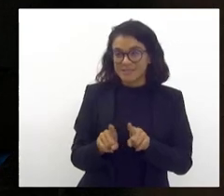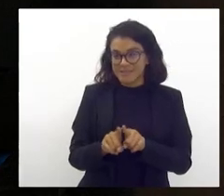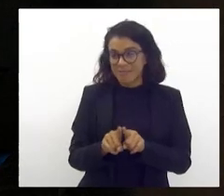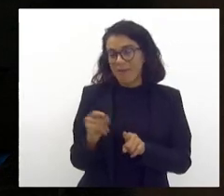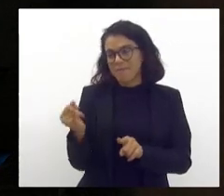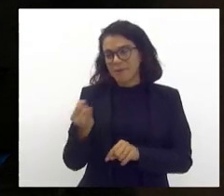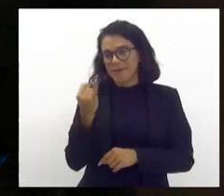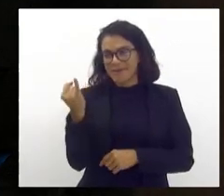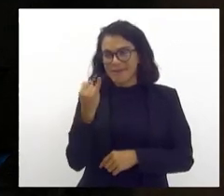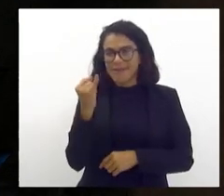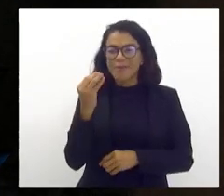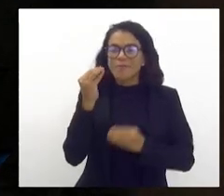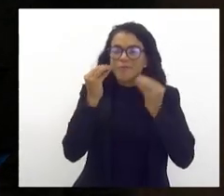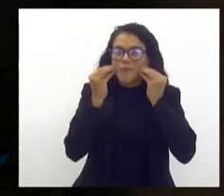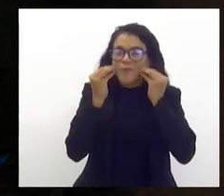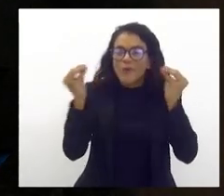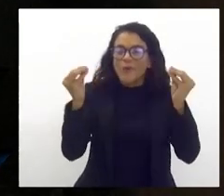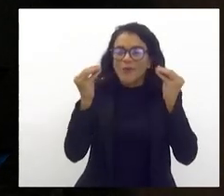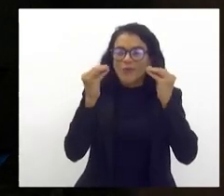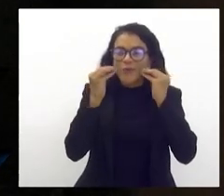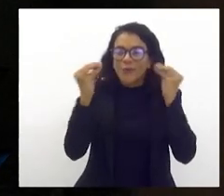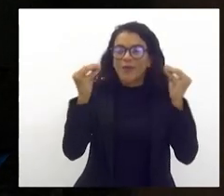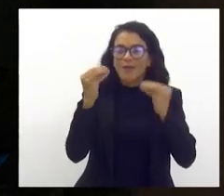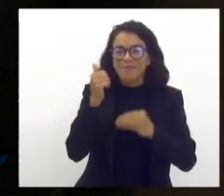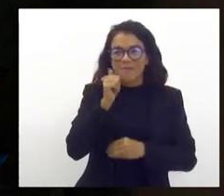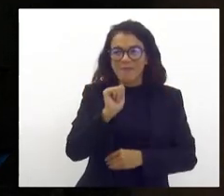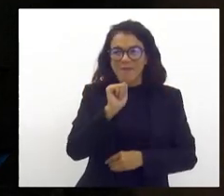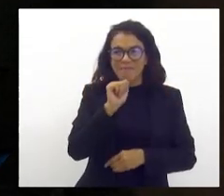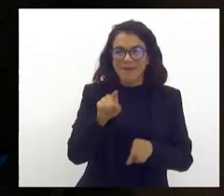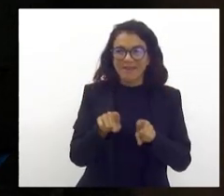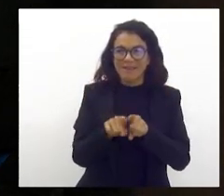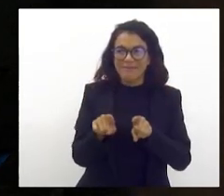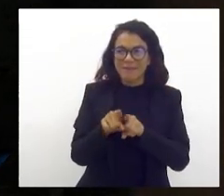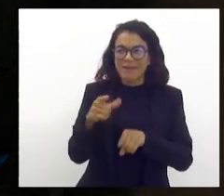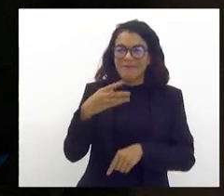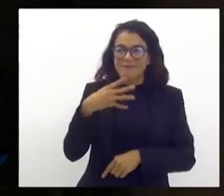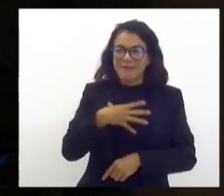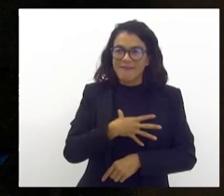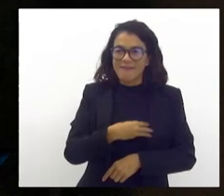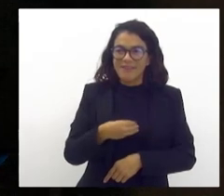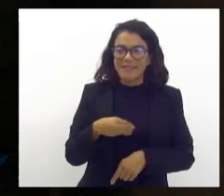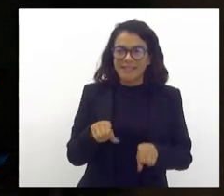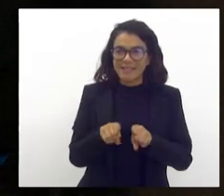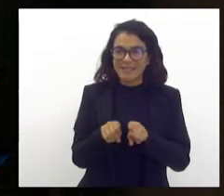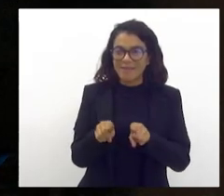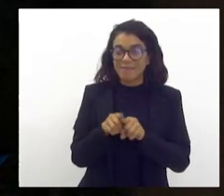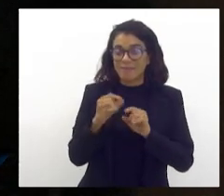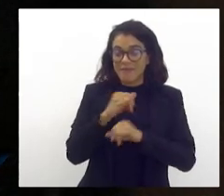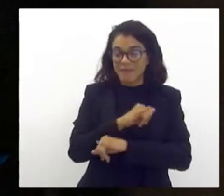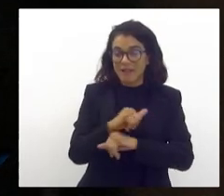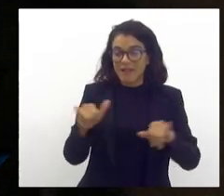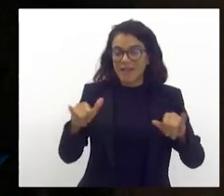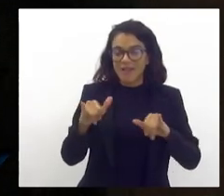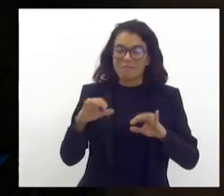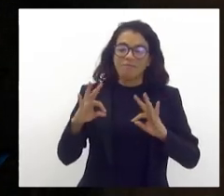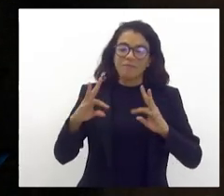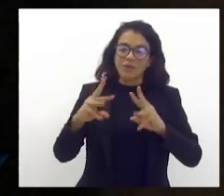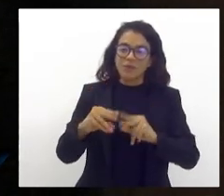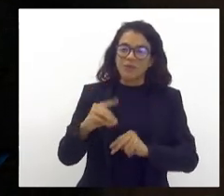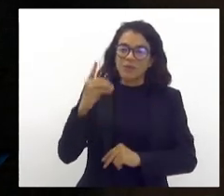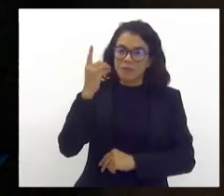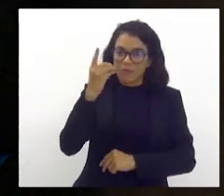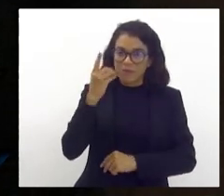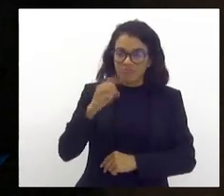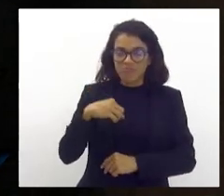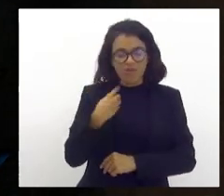muito importante, quero mandar um beijo para ela, mandar um beijo para minha mãe, para minha filha, e dizer a todos os deputados muito obrigado, e nós estamos aqui exatamente